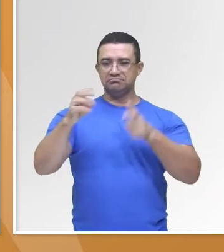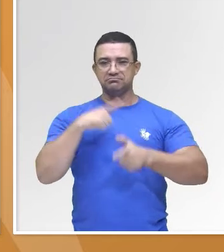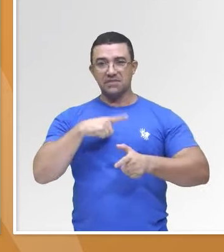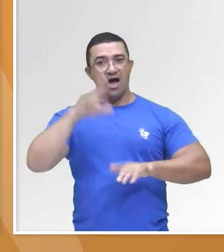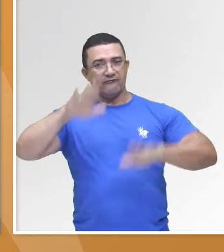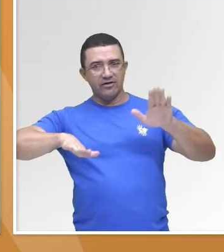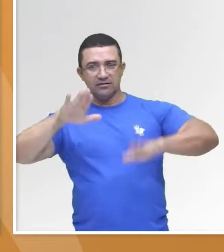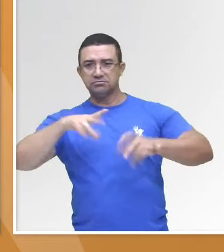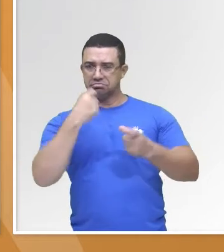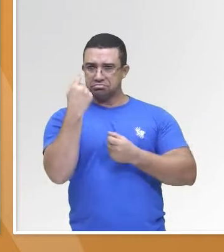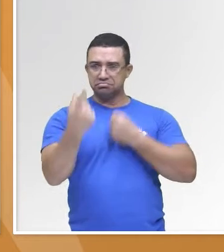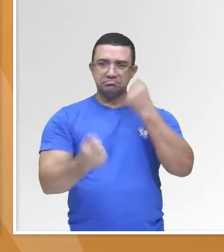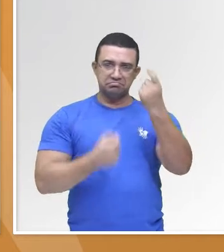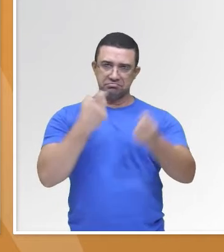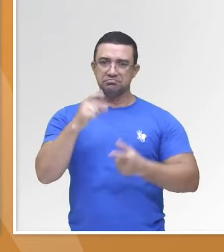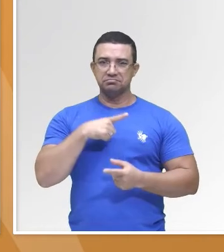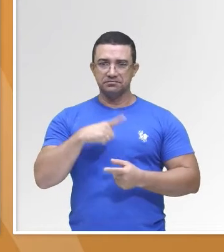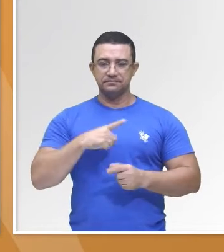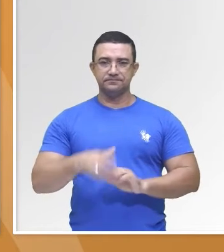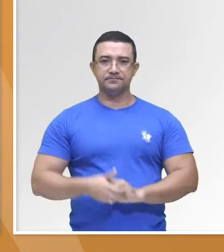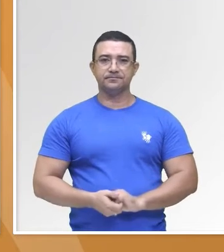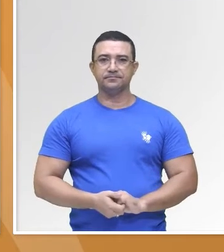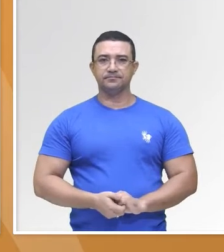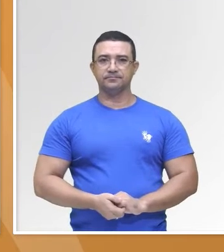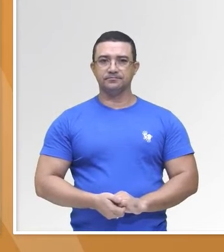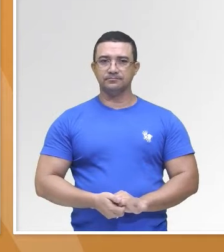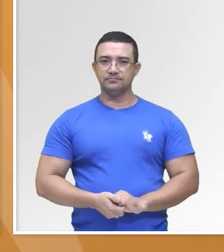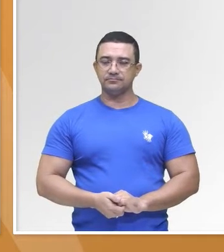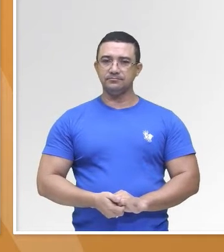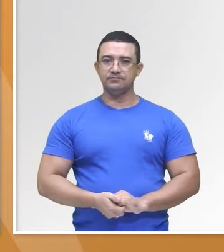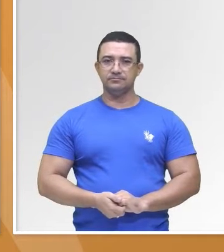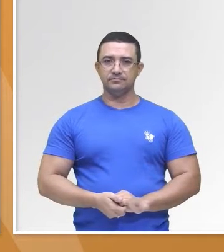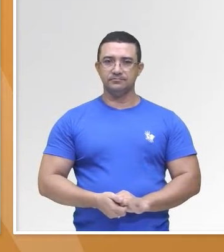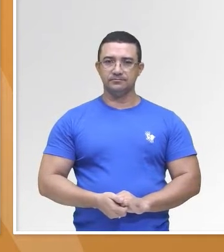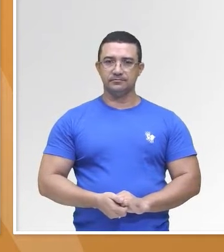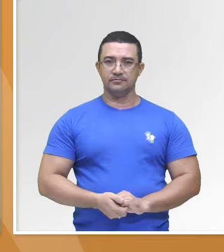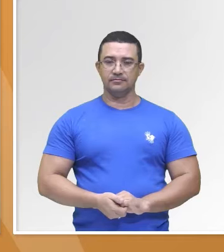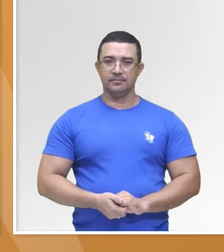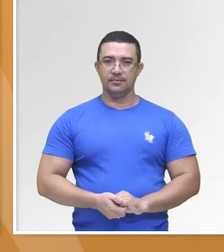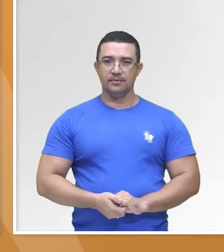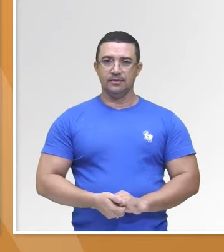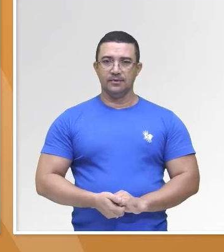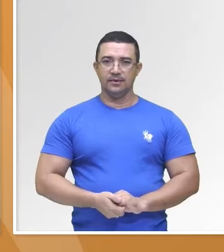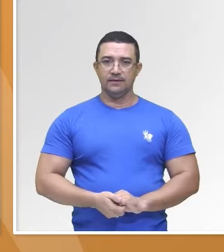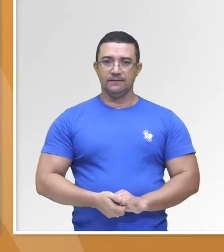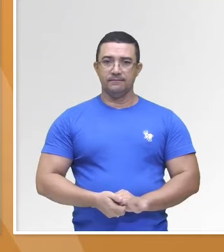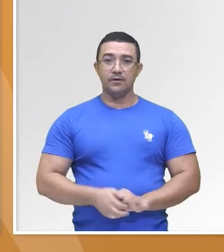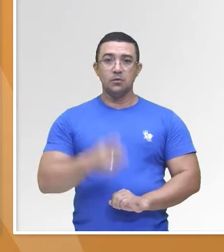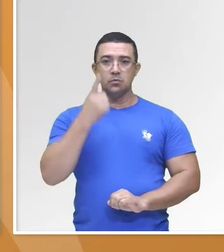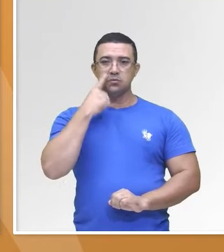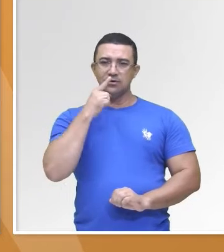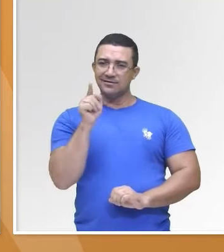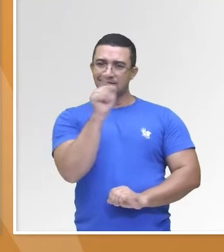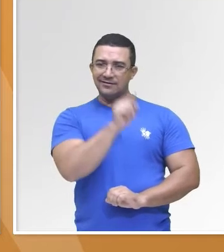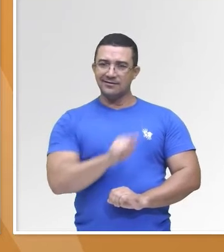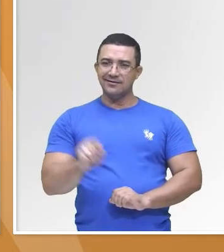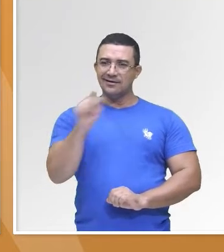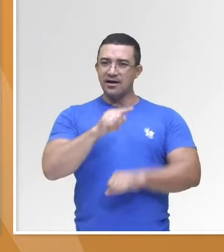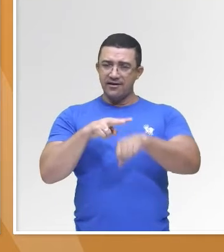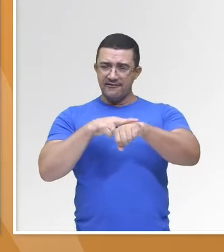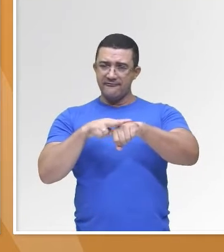porque é justamente para representar o clima subtropical, tá? Onde tem as 4 estações bem